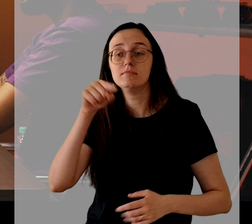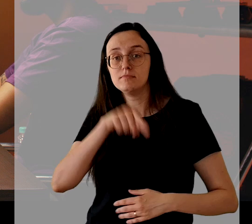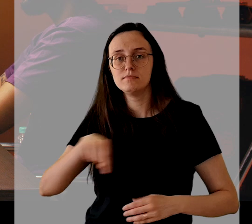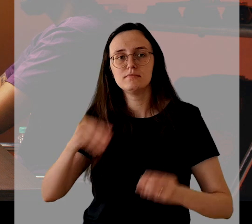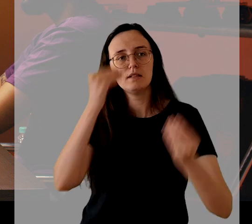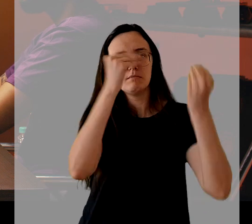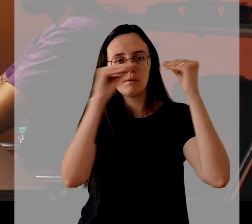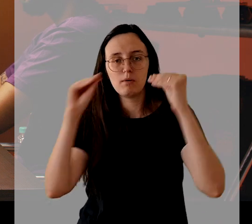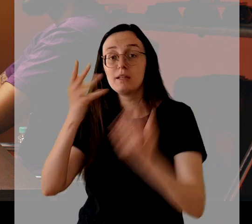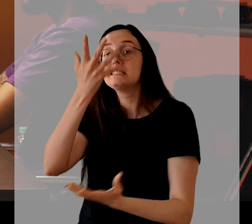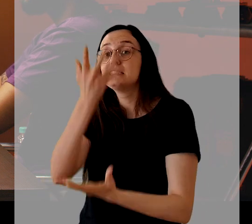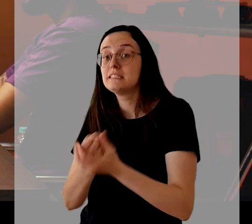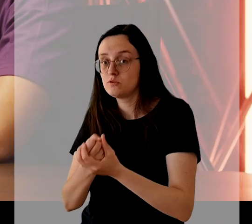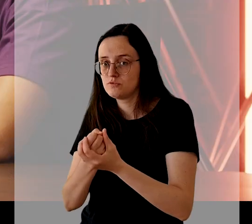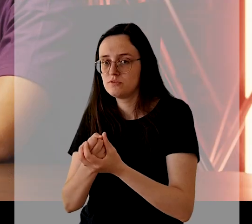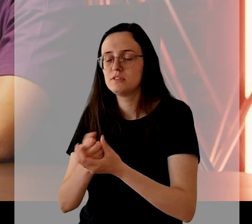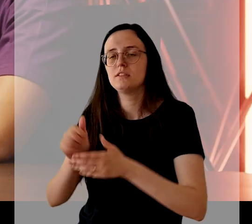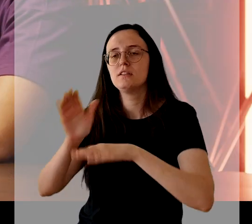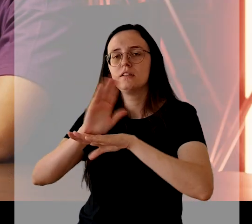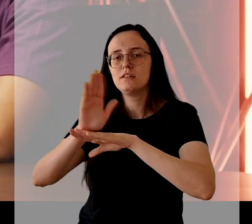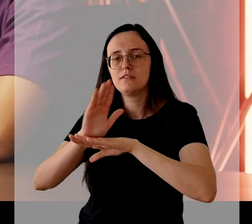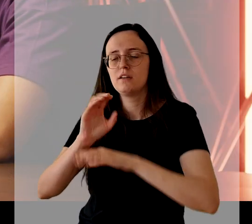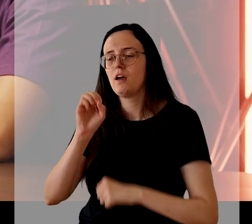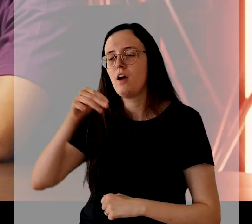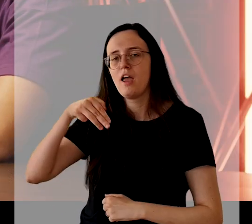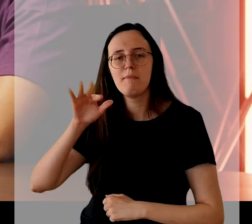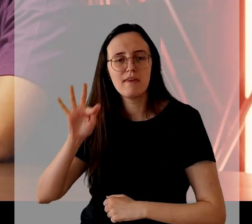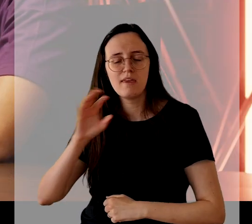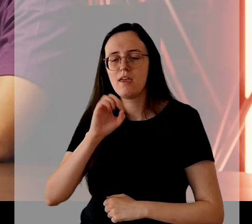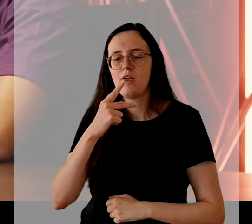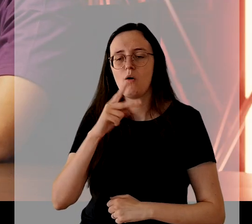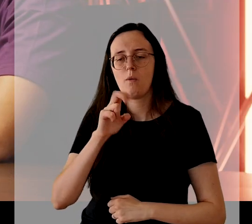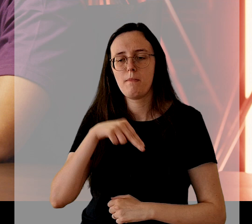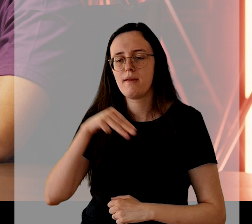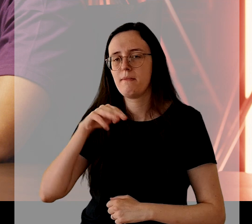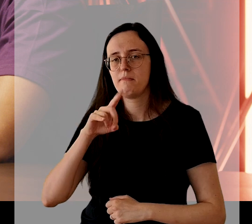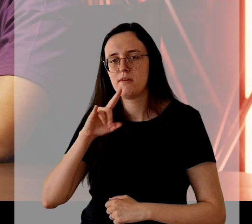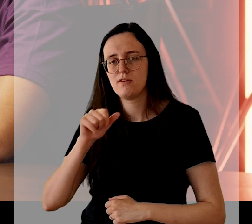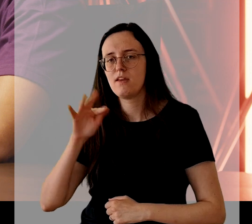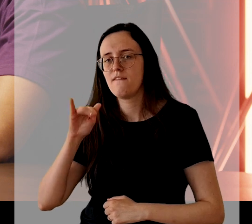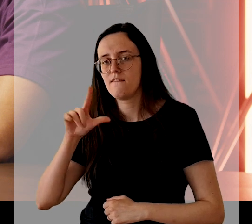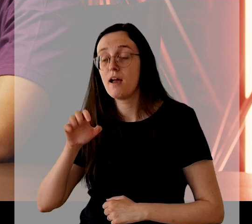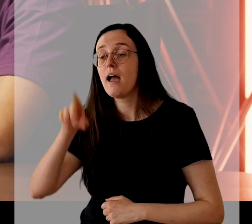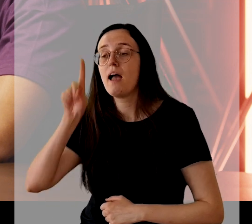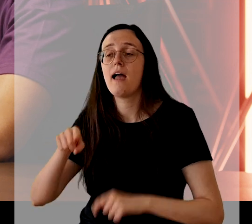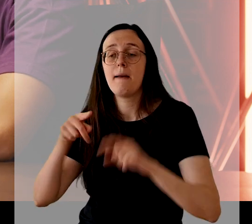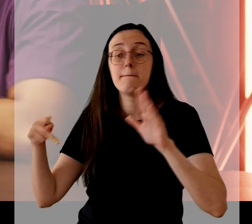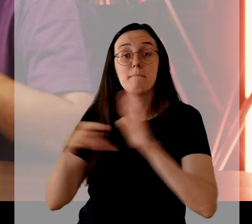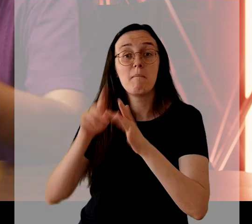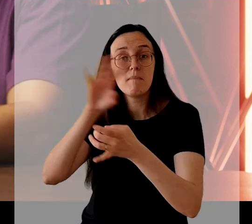Geralmente, o montador vai exportar para a gente um arquivo, um OMF, que é um Open Media File, né? Um